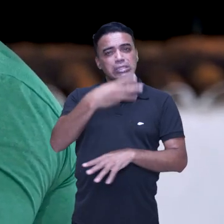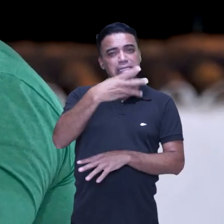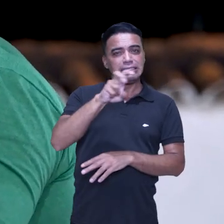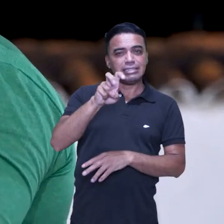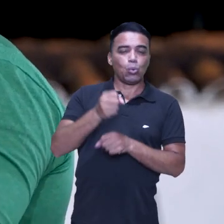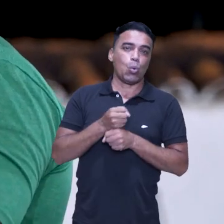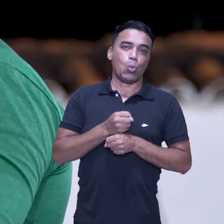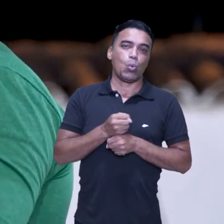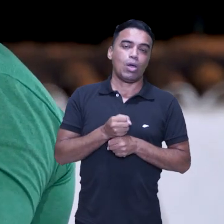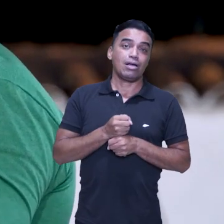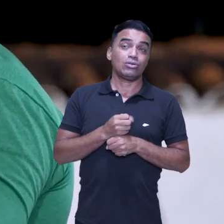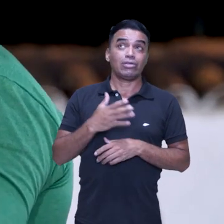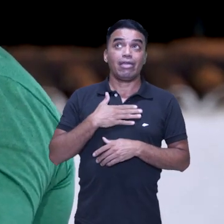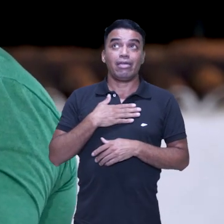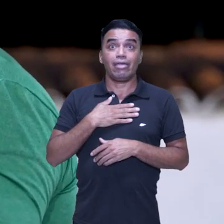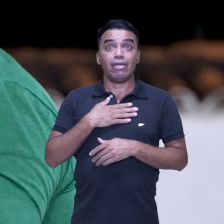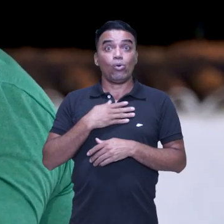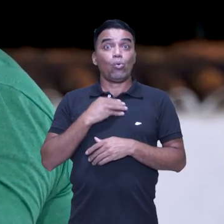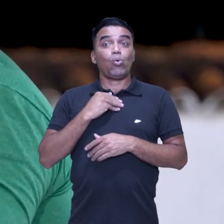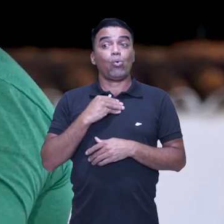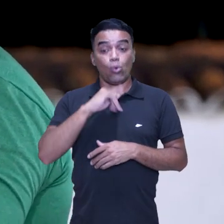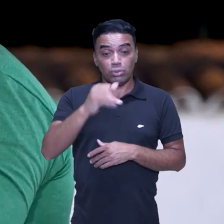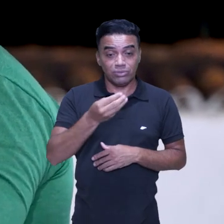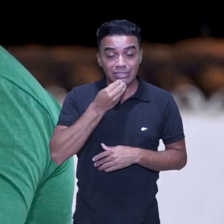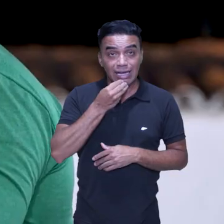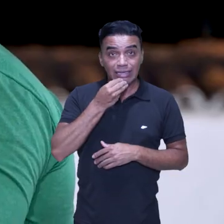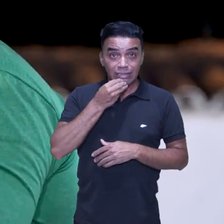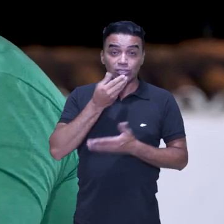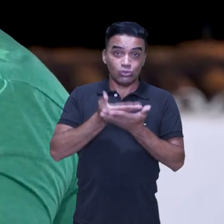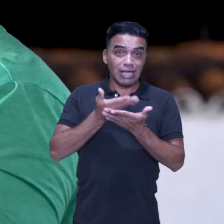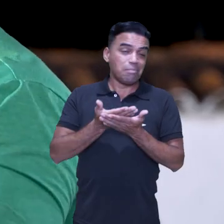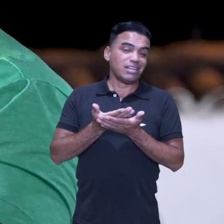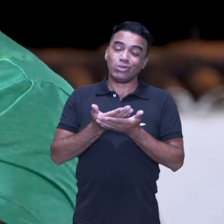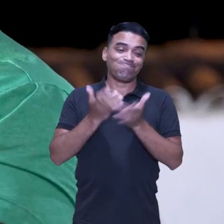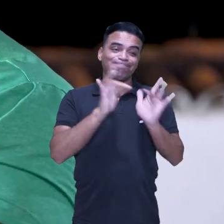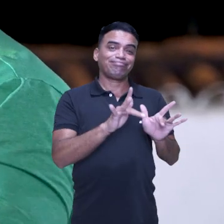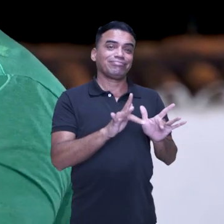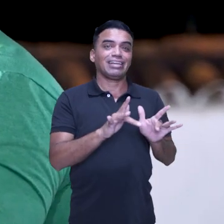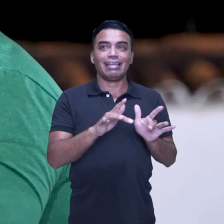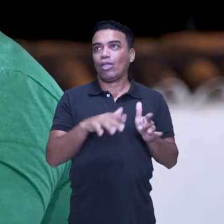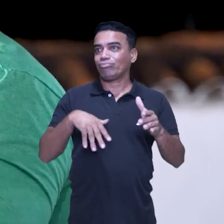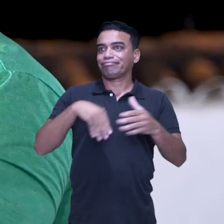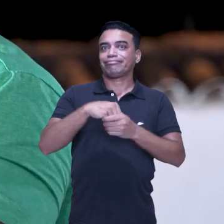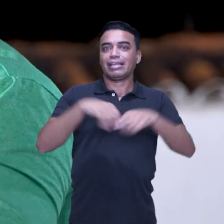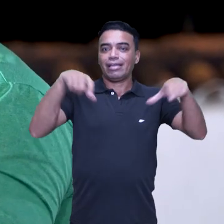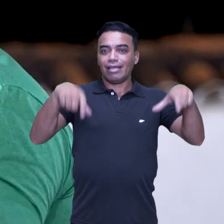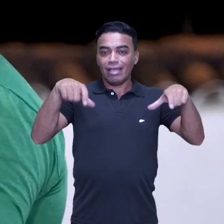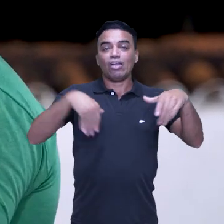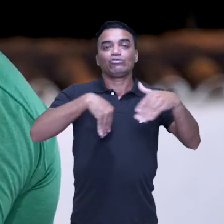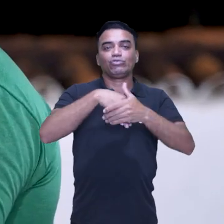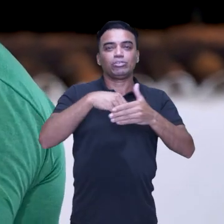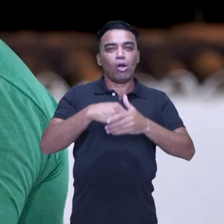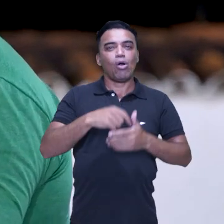35 anos. Eu tive a oportunidade de estudar, não estudei. Eu envolvi com futebol, fui ar futebol aí